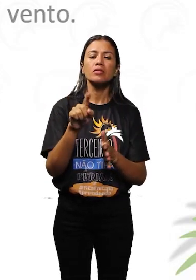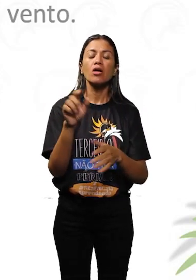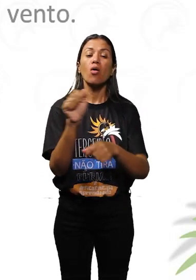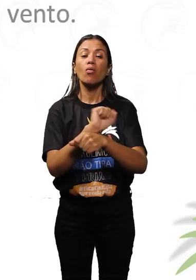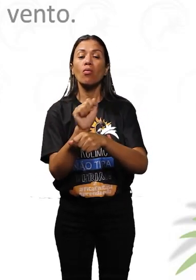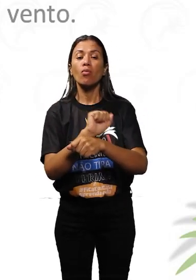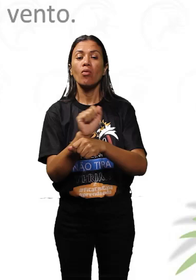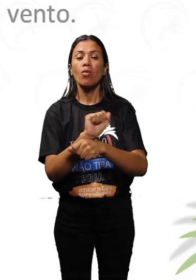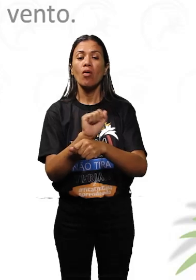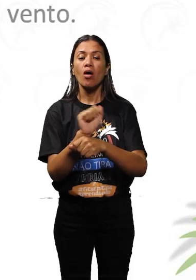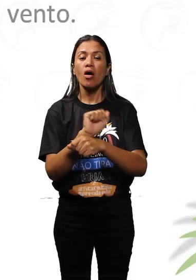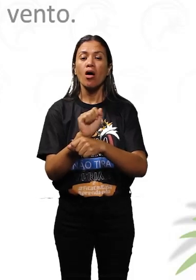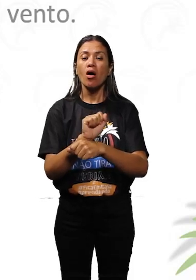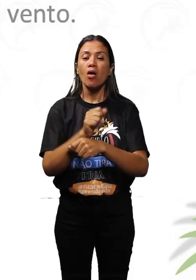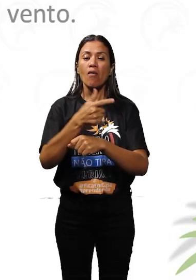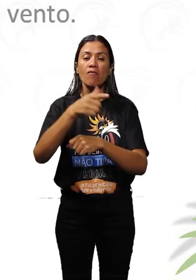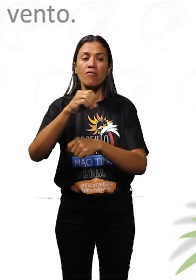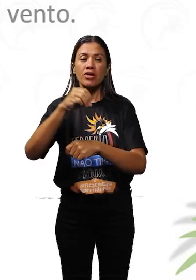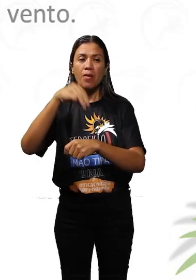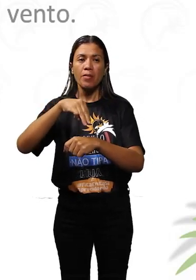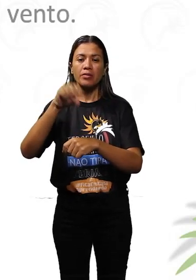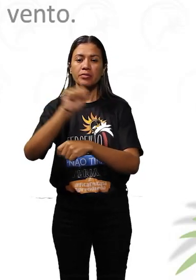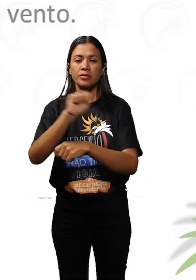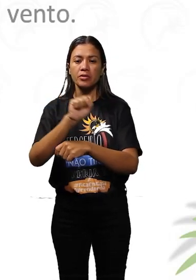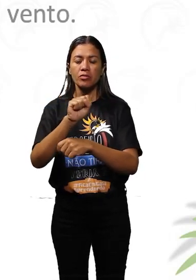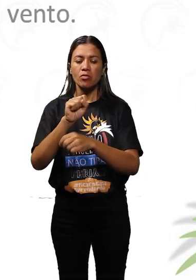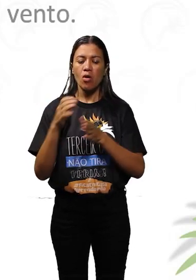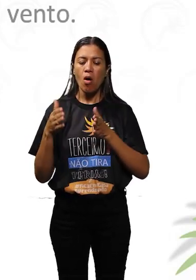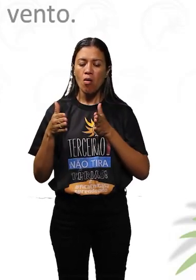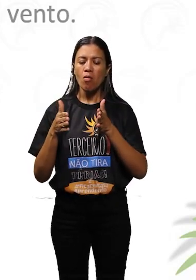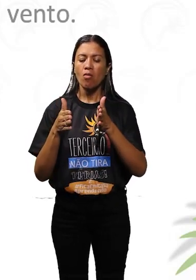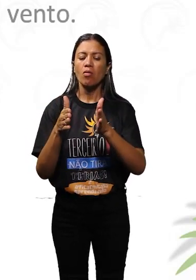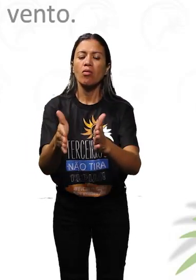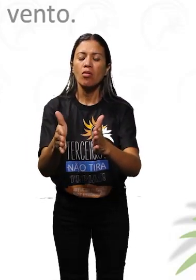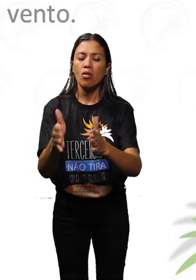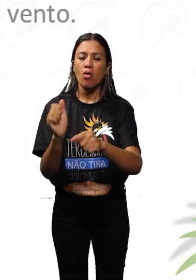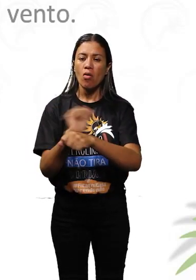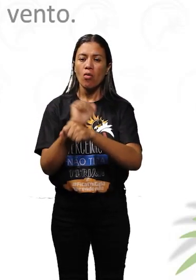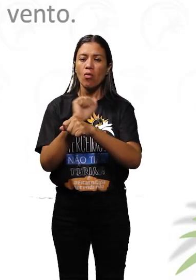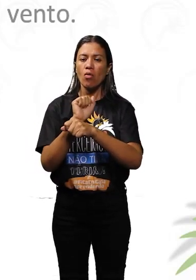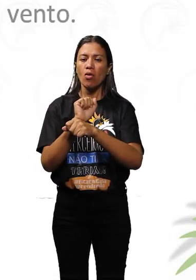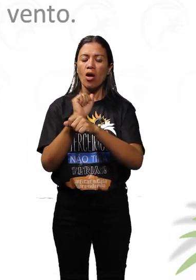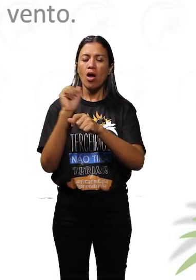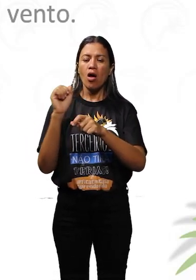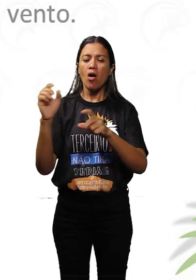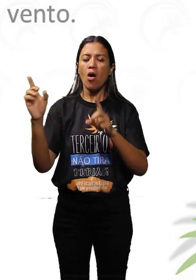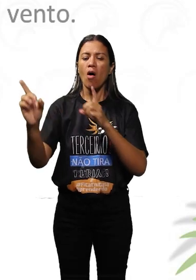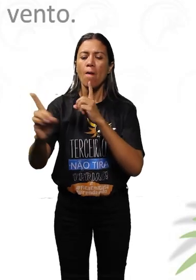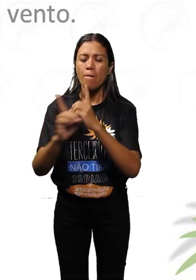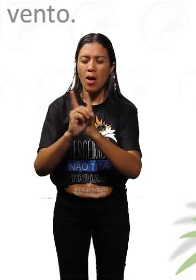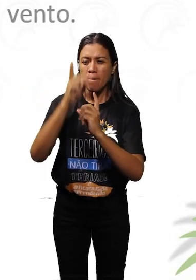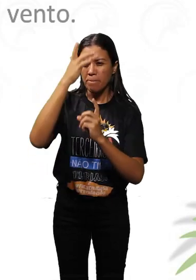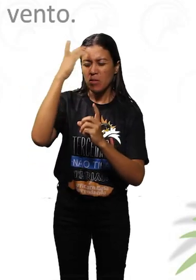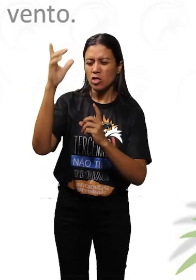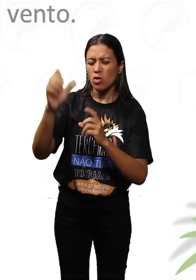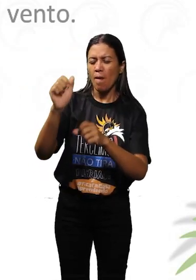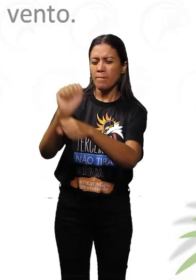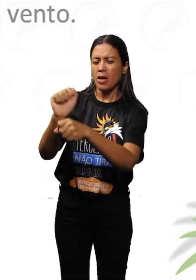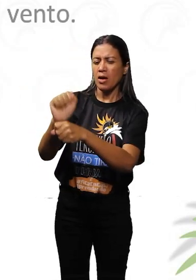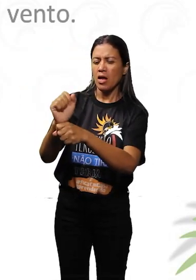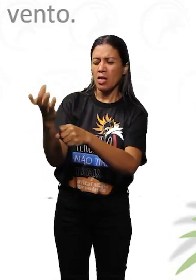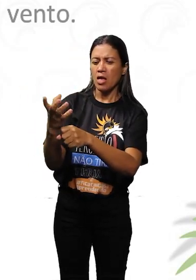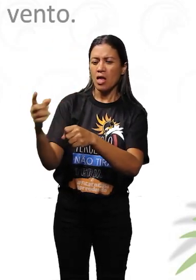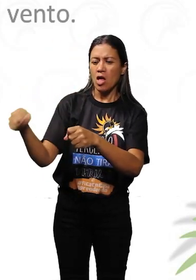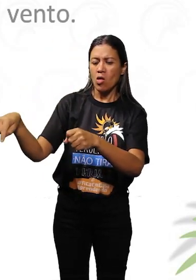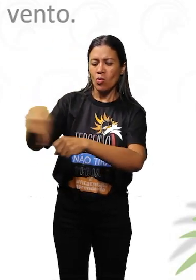carro trafega a 20 metros por segundo em uma estrada reta. O carro se aproxima de uma pessoa parada no acostamento, querendo